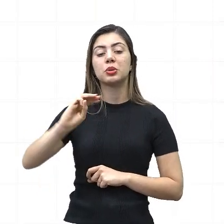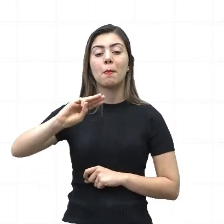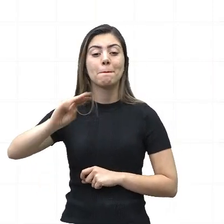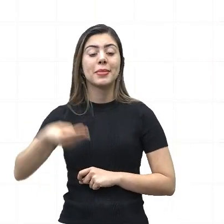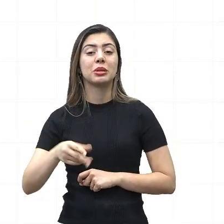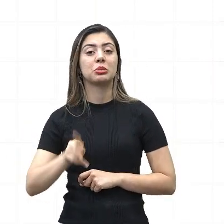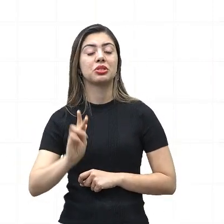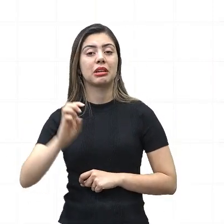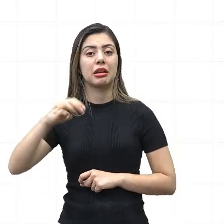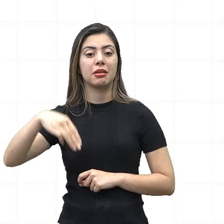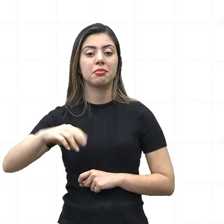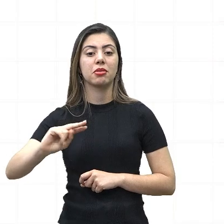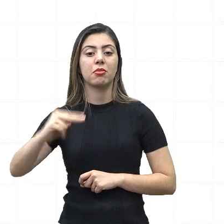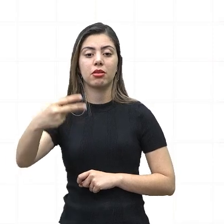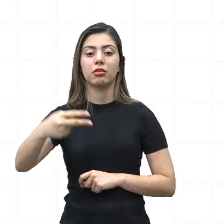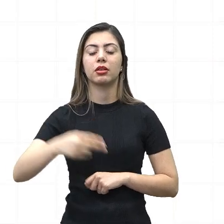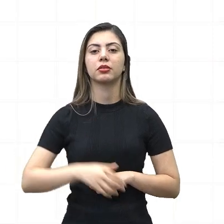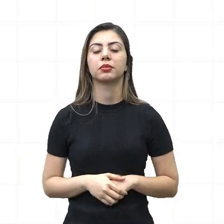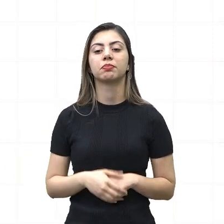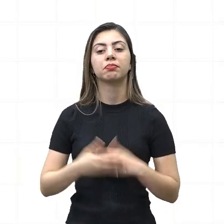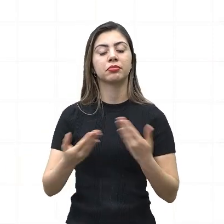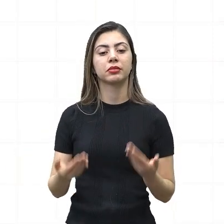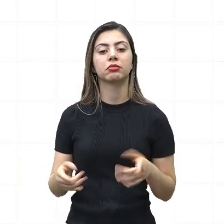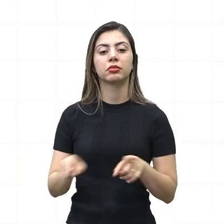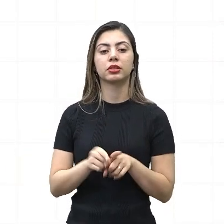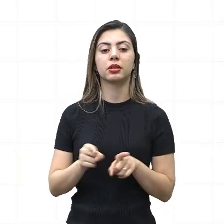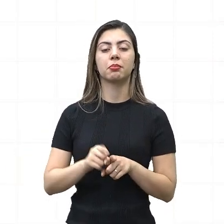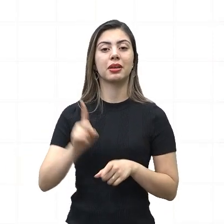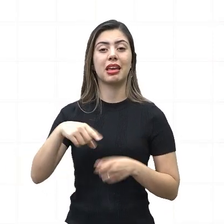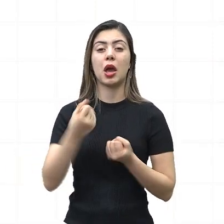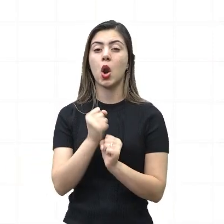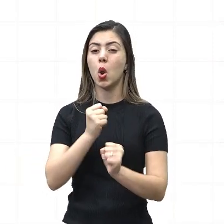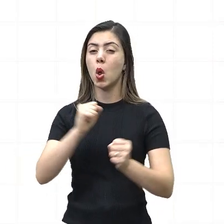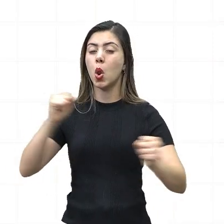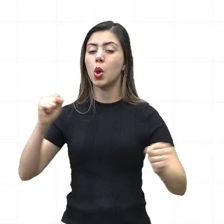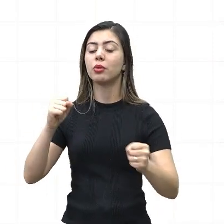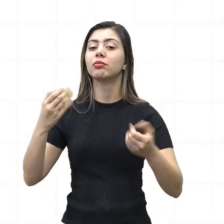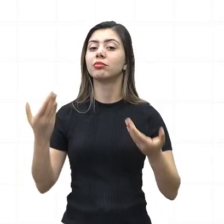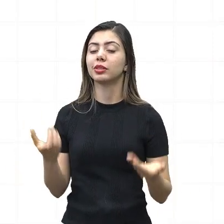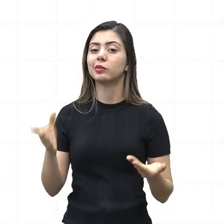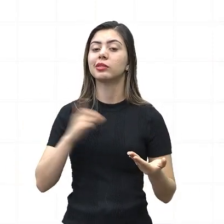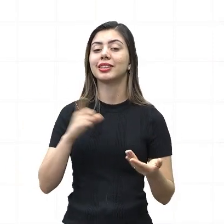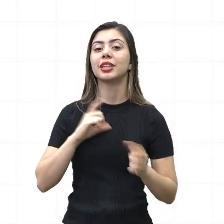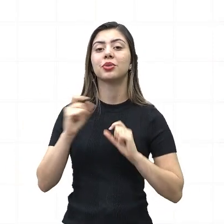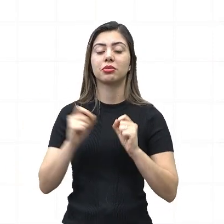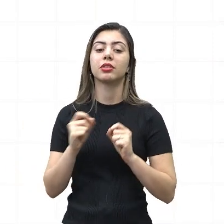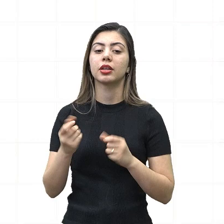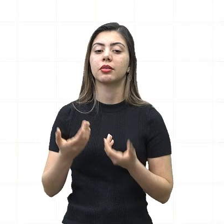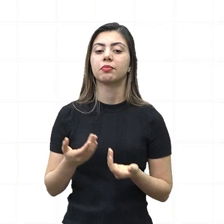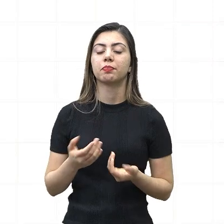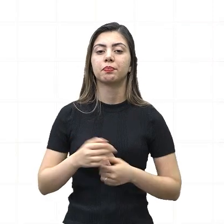quilômetros quadrados, e ela também, por ser muito grande, ela vai ter a presença aí